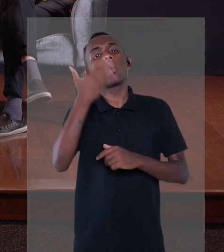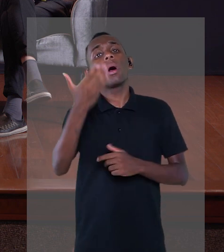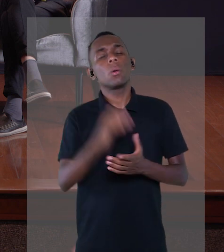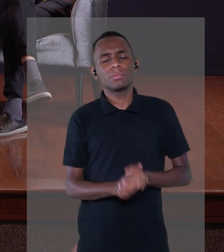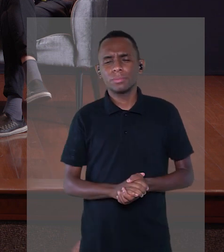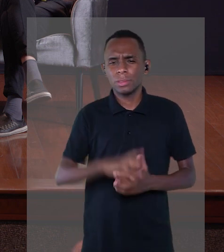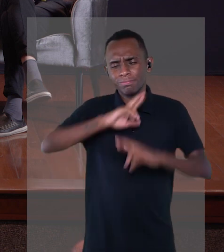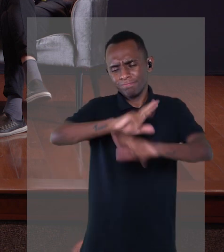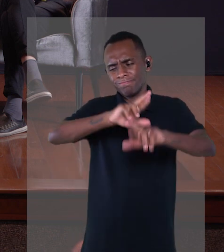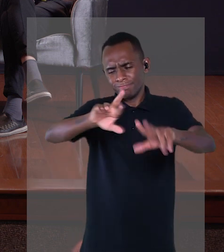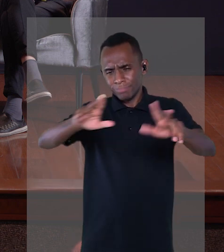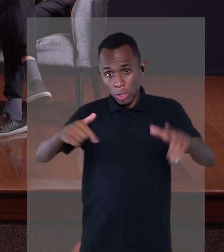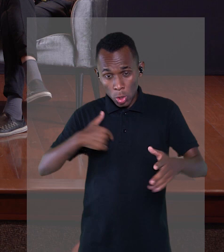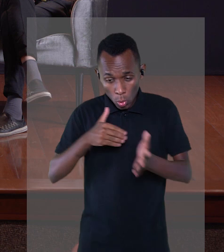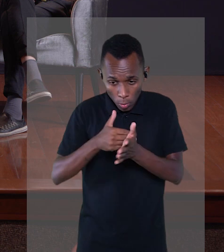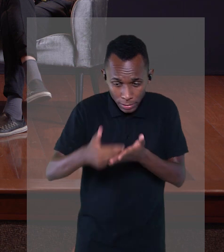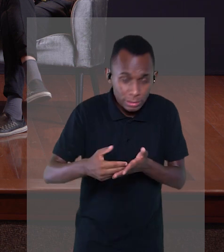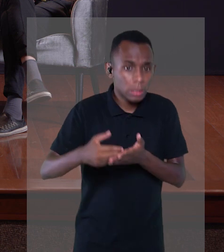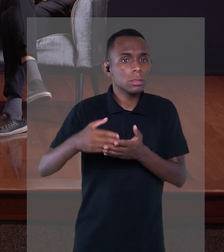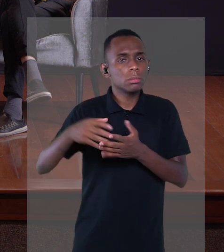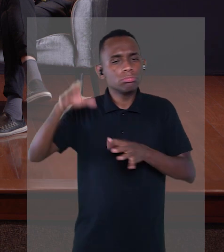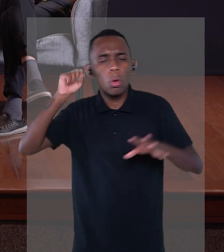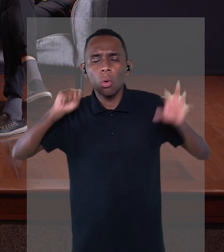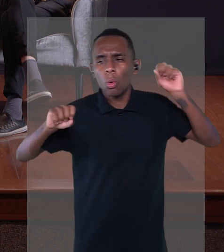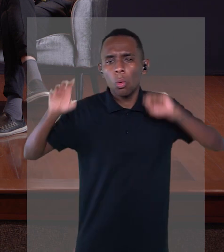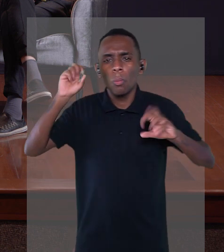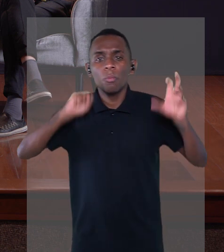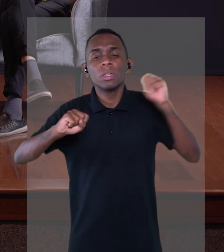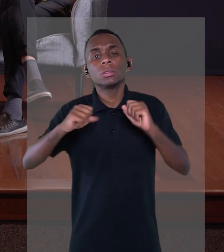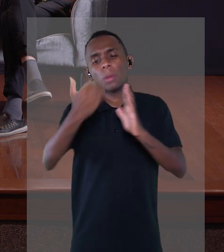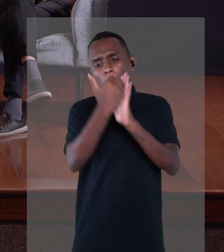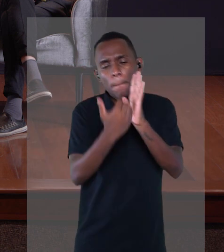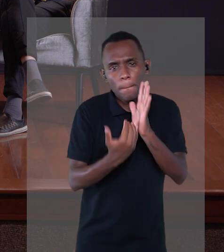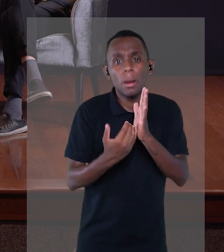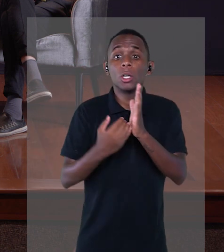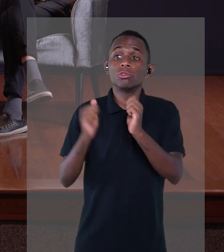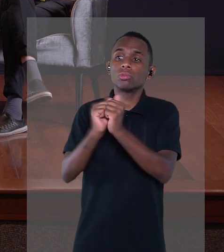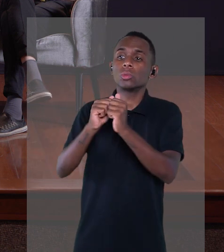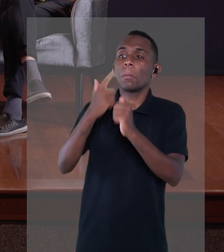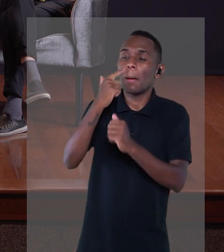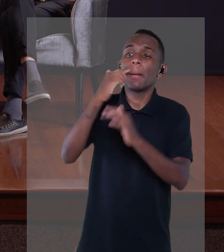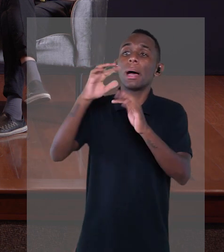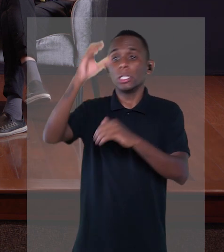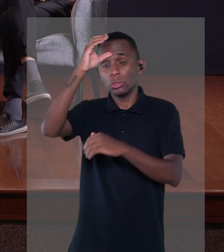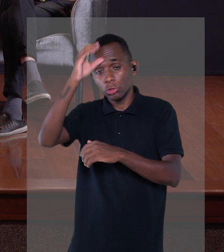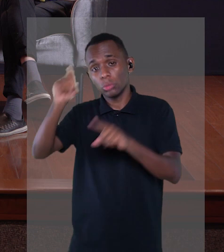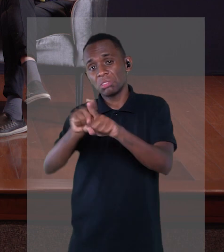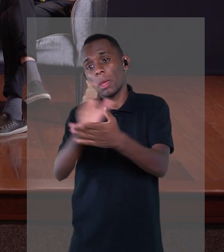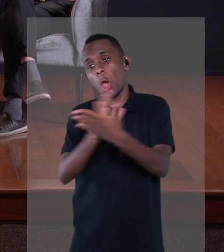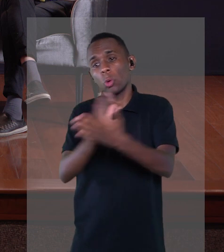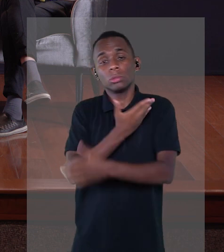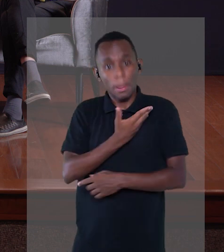Bom, são muitas, né? Eu comecei ouvindo essas músicas que meus tios, meus pais e com os